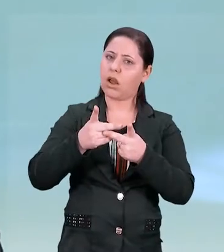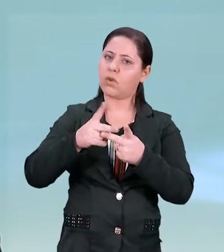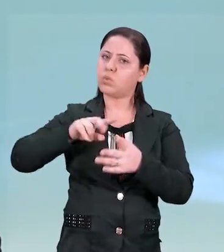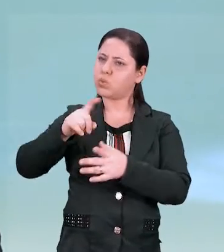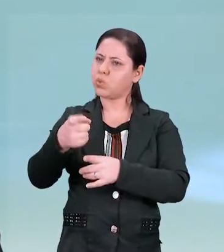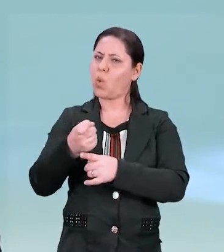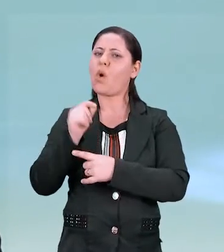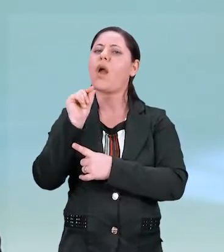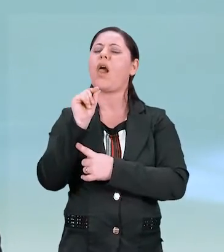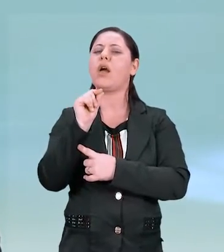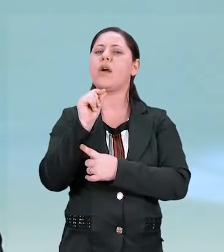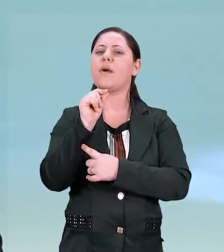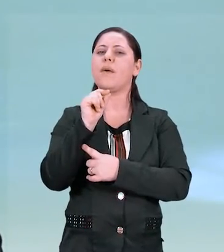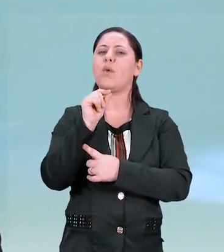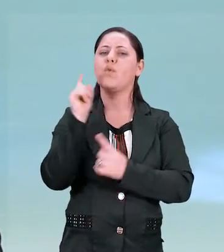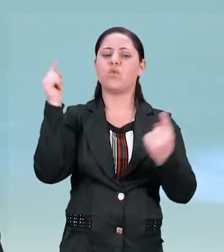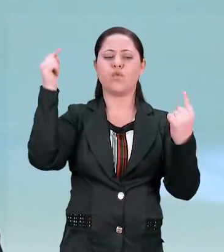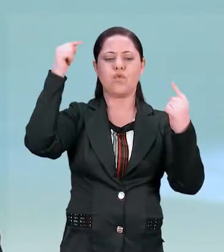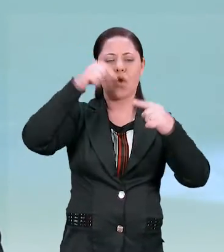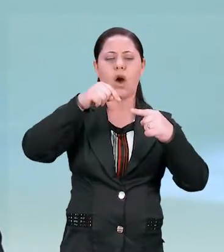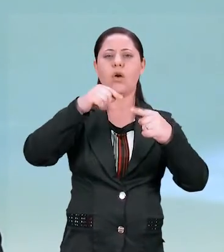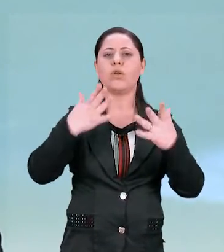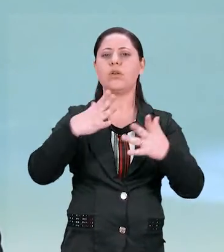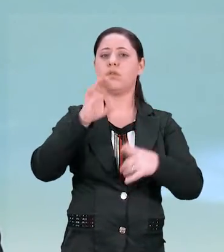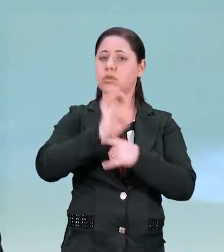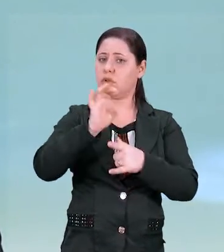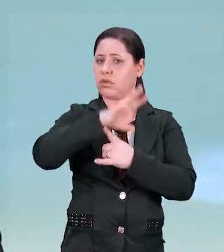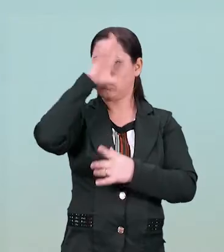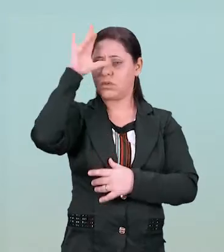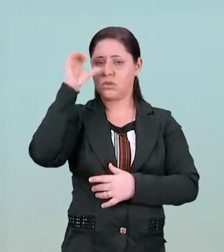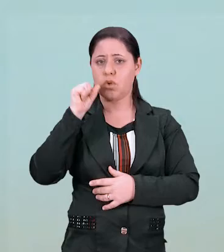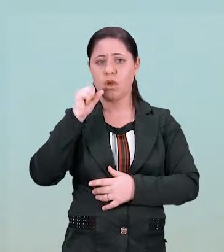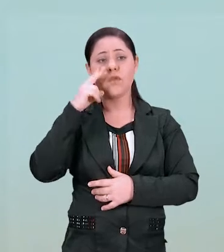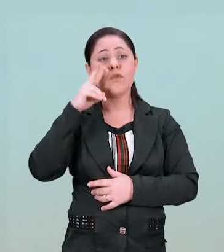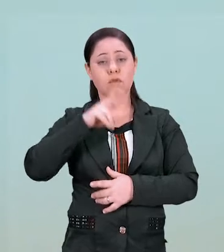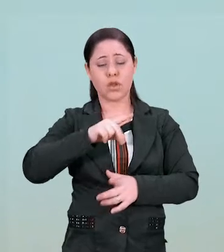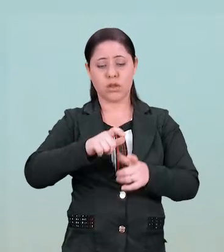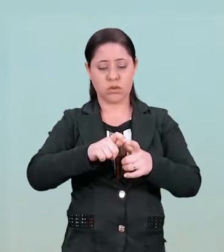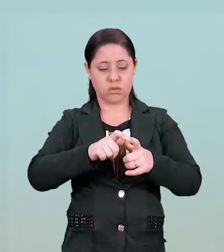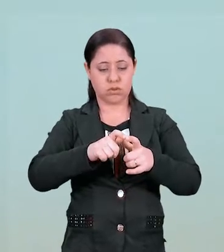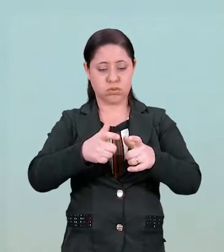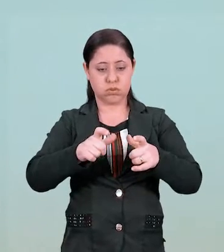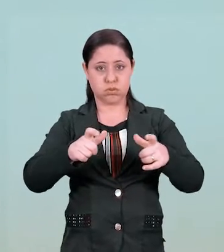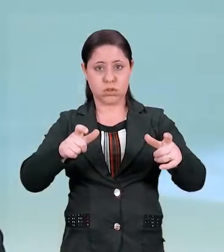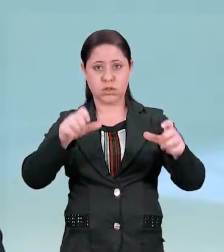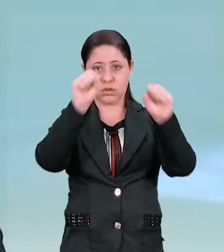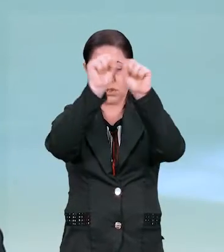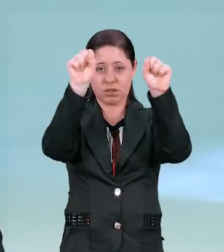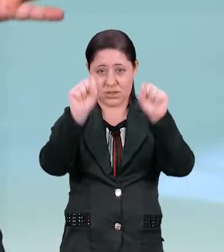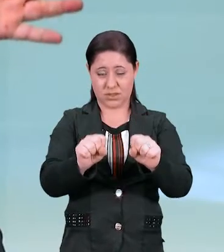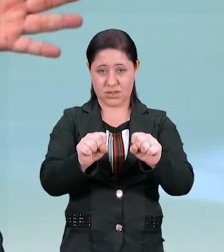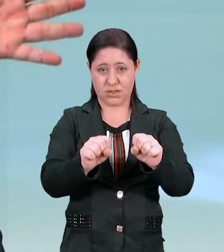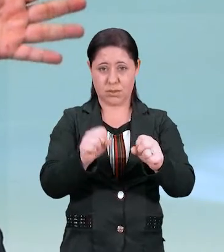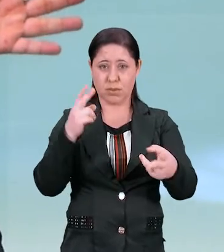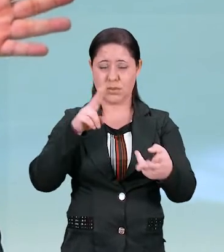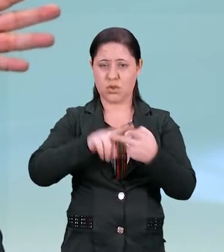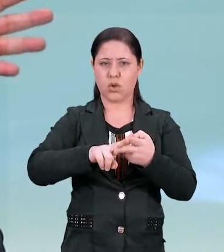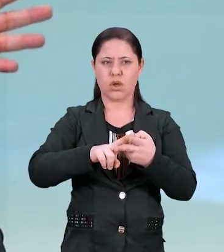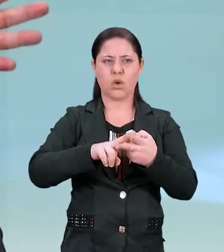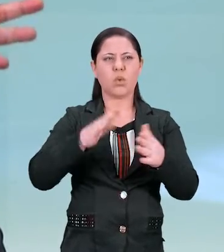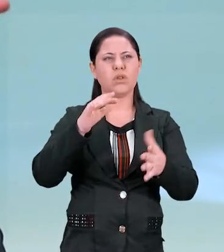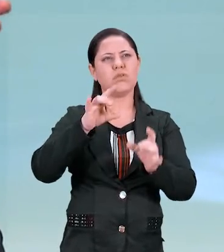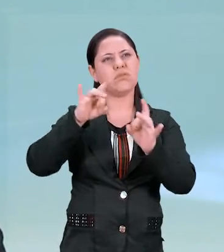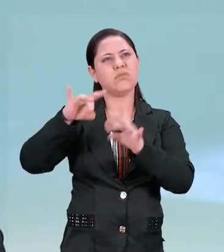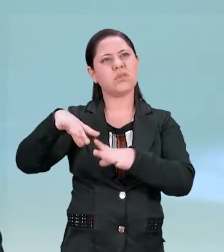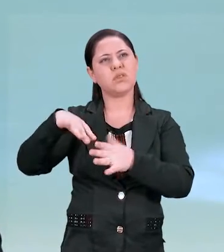é, Mato Grosso do Sul, eu vejo o crescimento do sistema prisional. Quando eu deixei a secretaria, o número de presos acho que era 17,